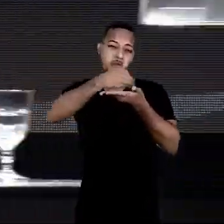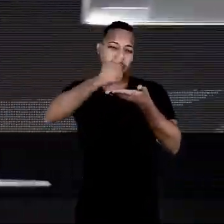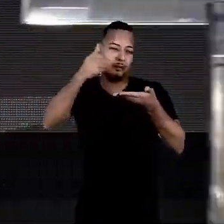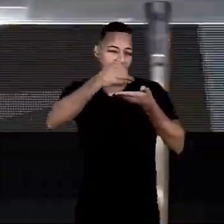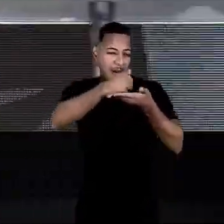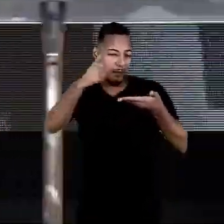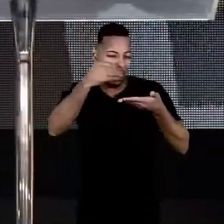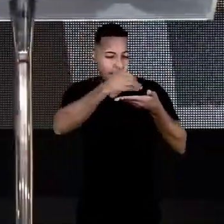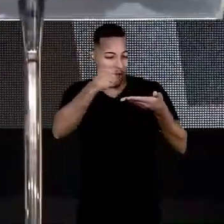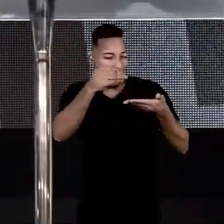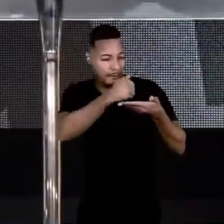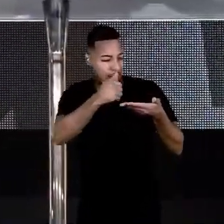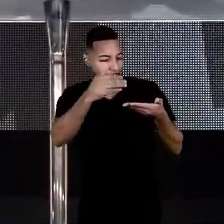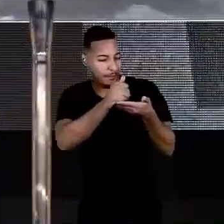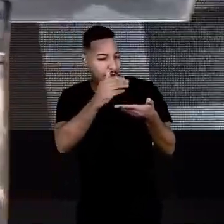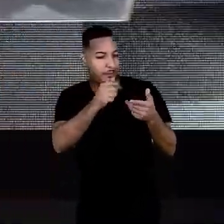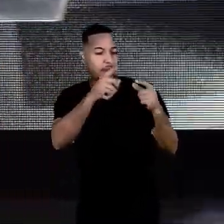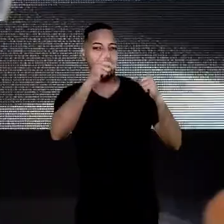Tem uns que colocam na nuvem.